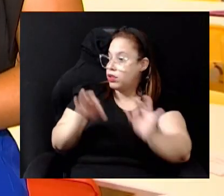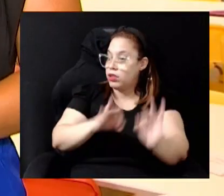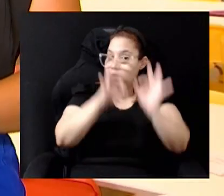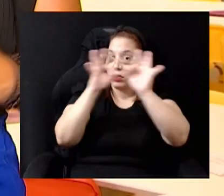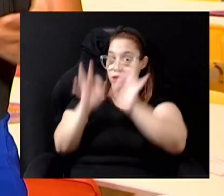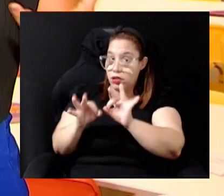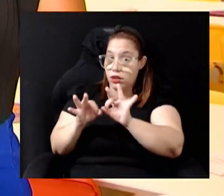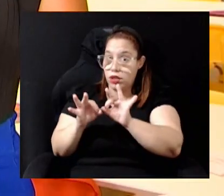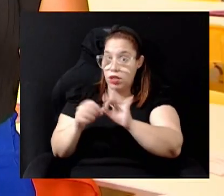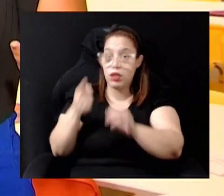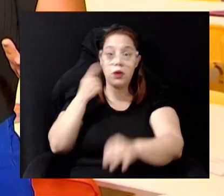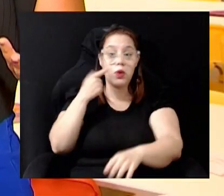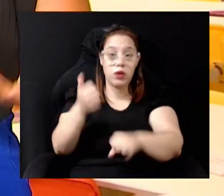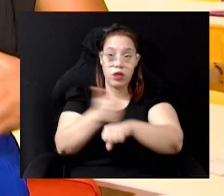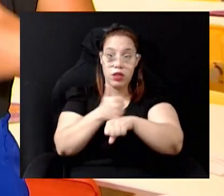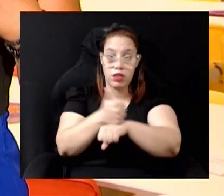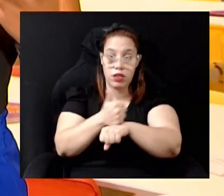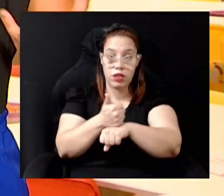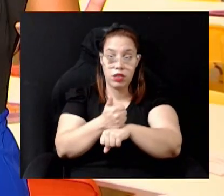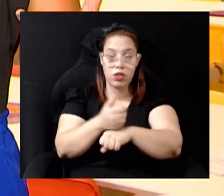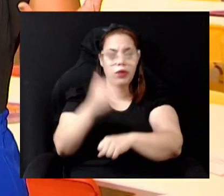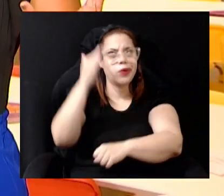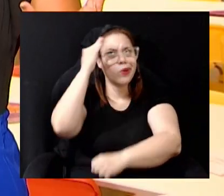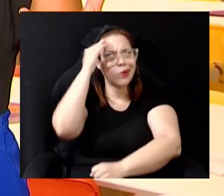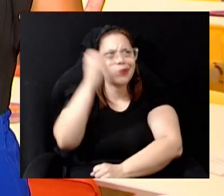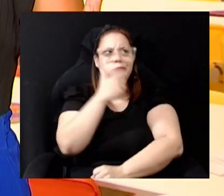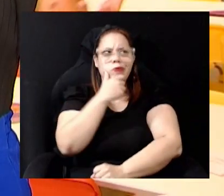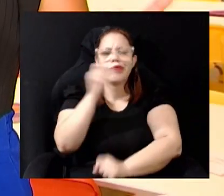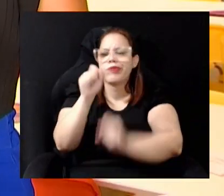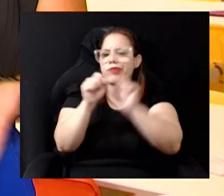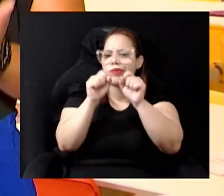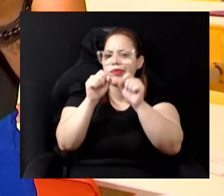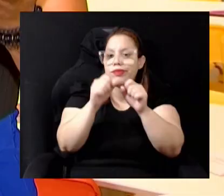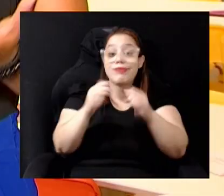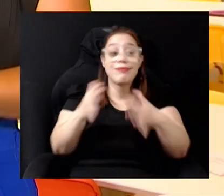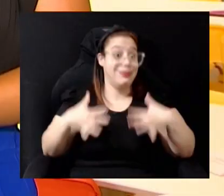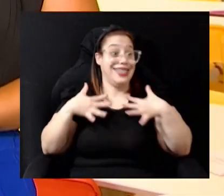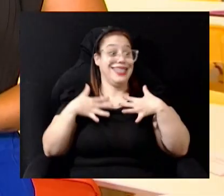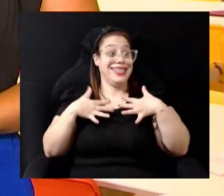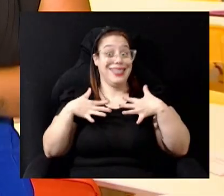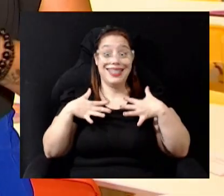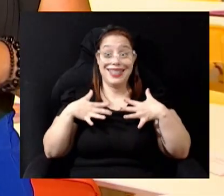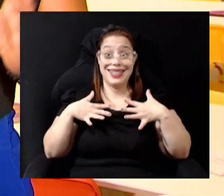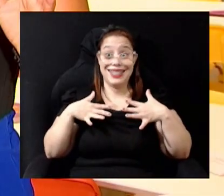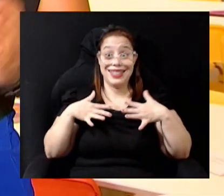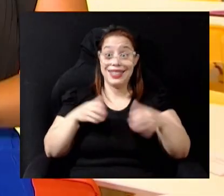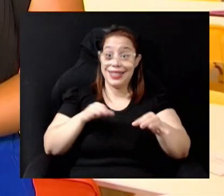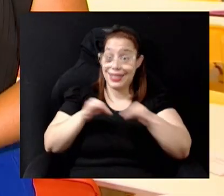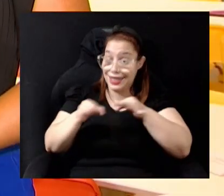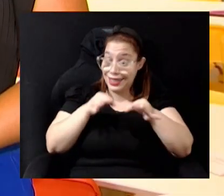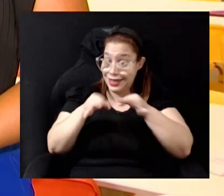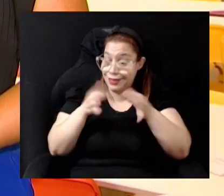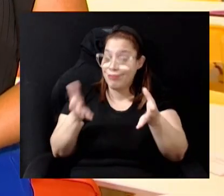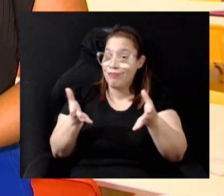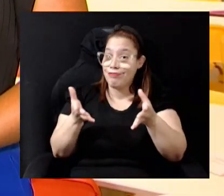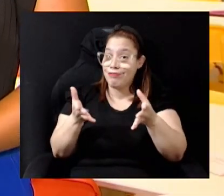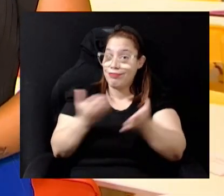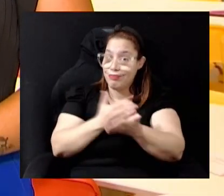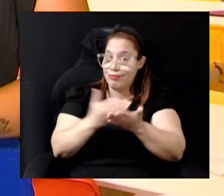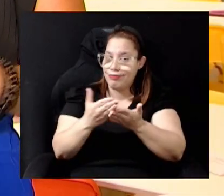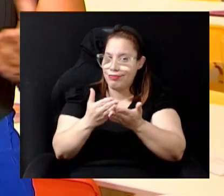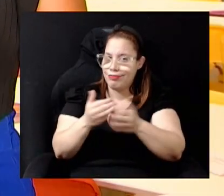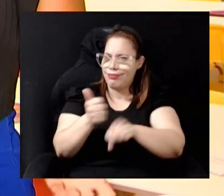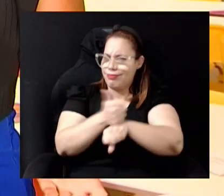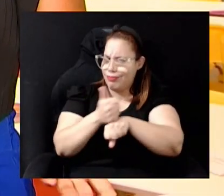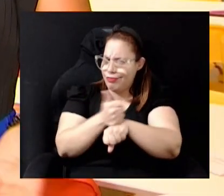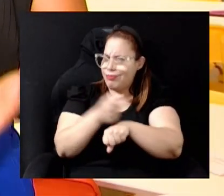Liga na Profissão, quem sabe você não se animou, né? E está preparado aí para começar a sua carreira